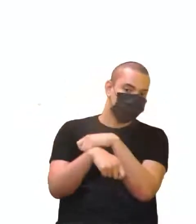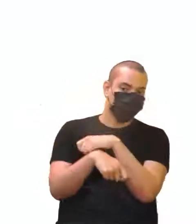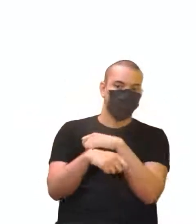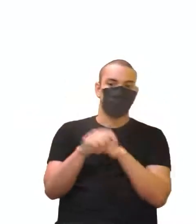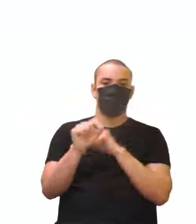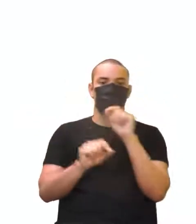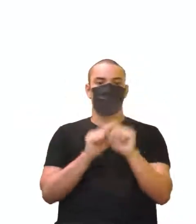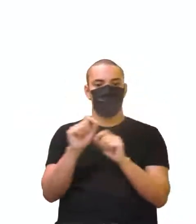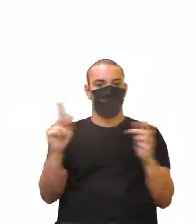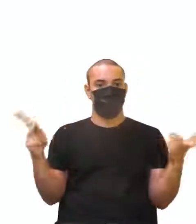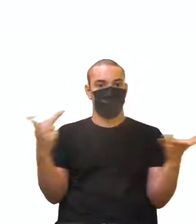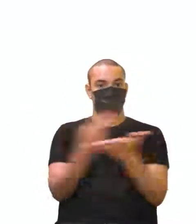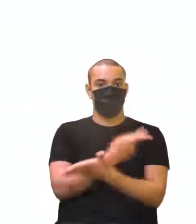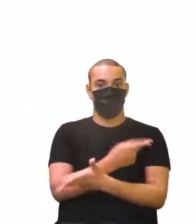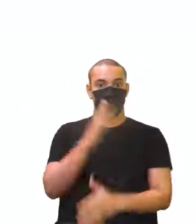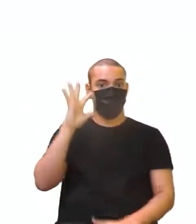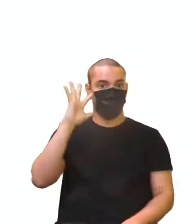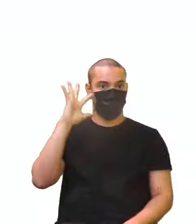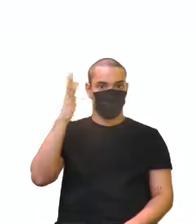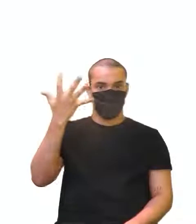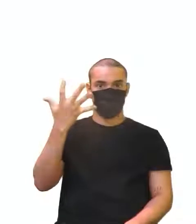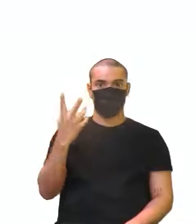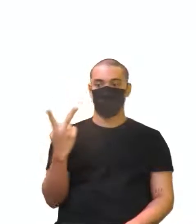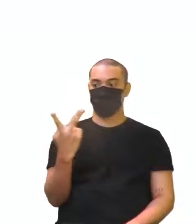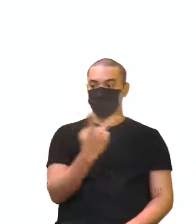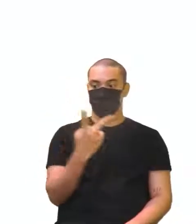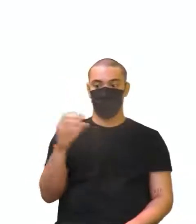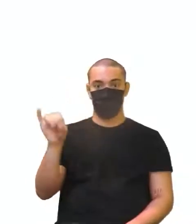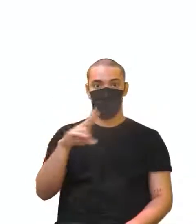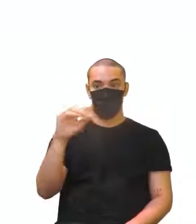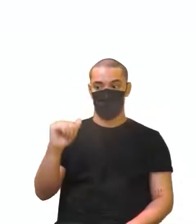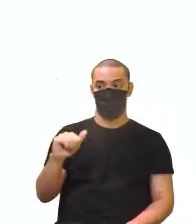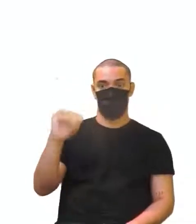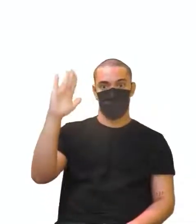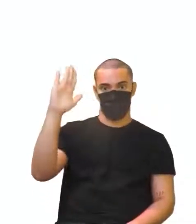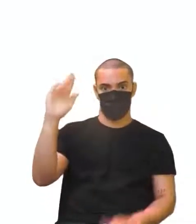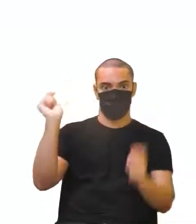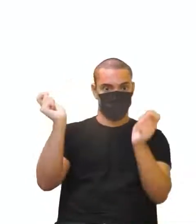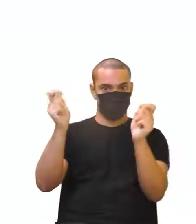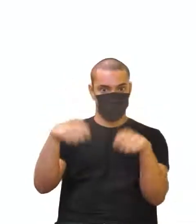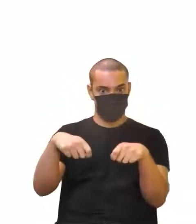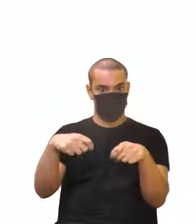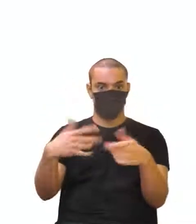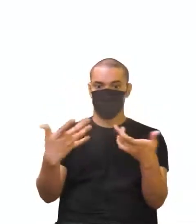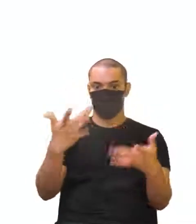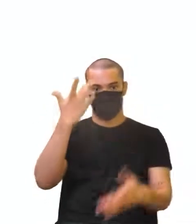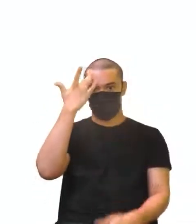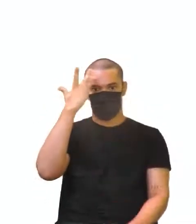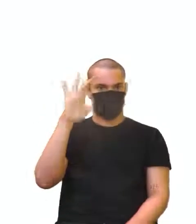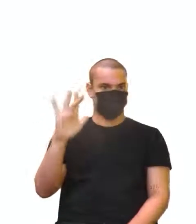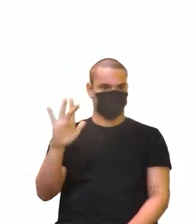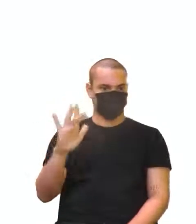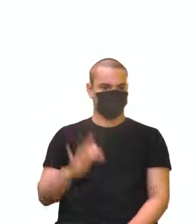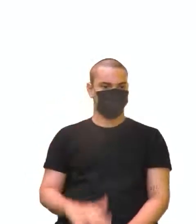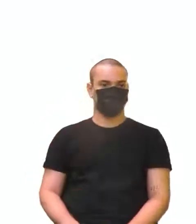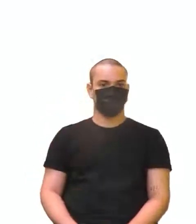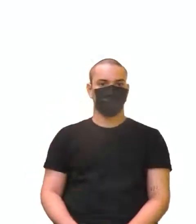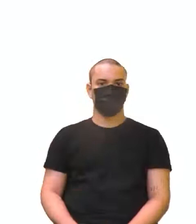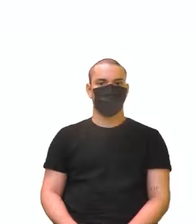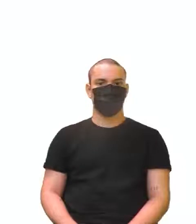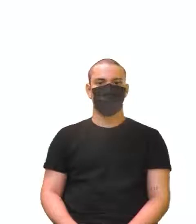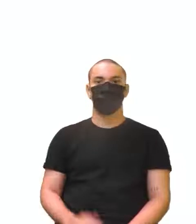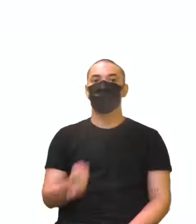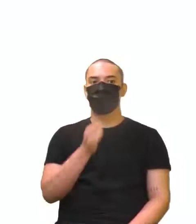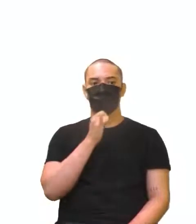de que um evento tende a ocorrer entre 2 ou mais eventos possíveis, tá? Por exemplo,